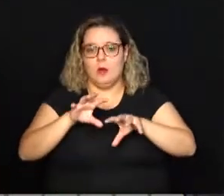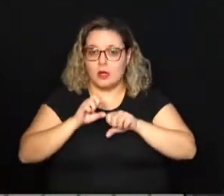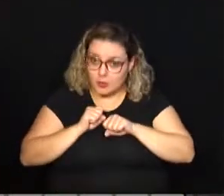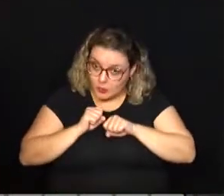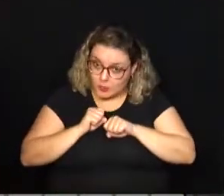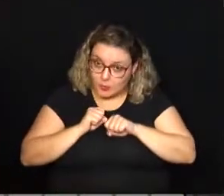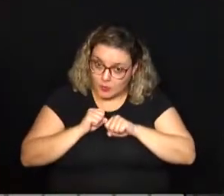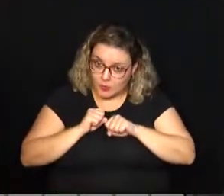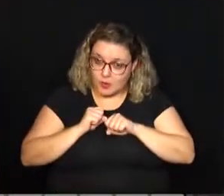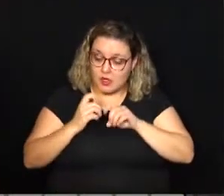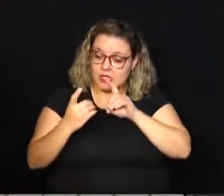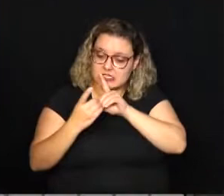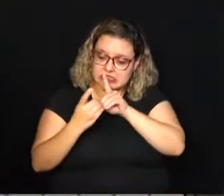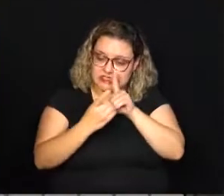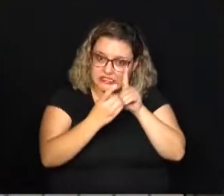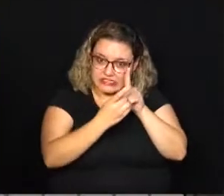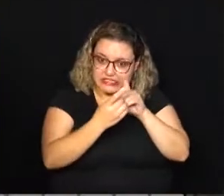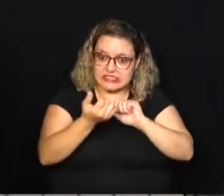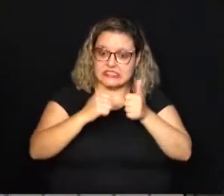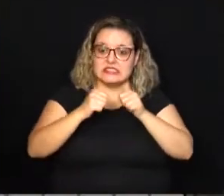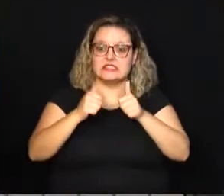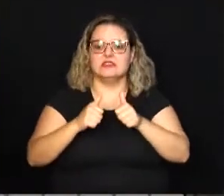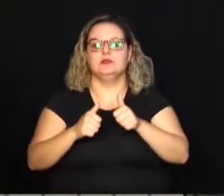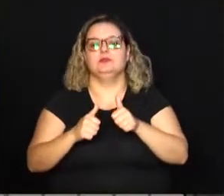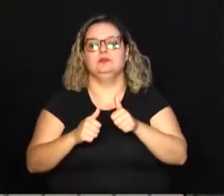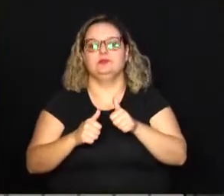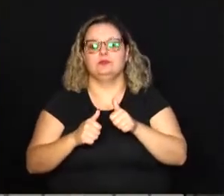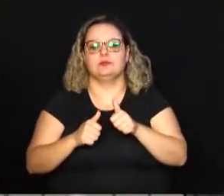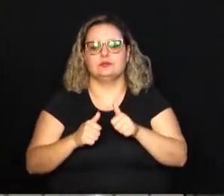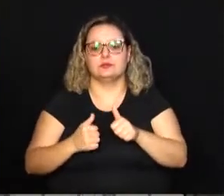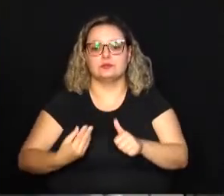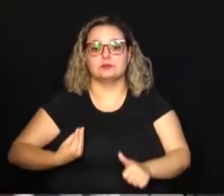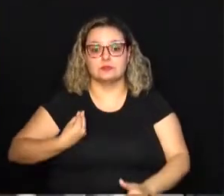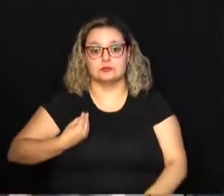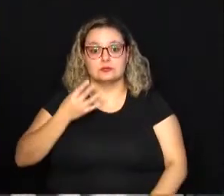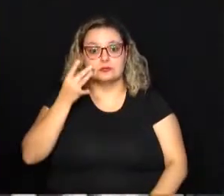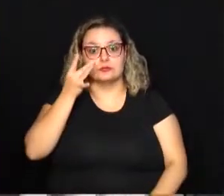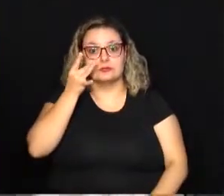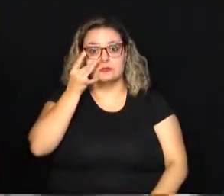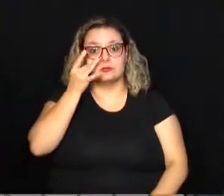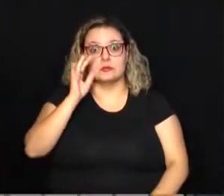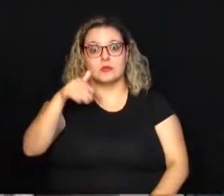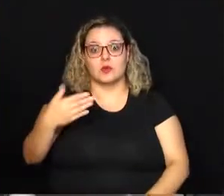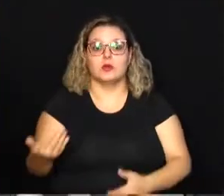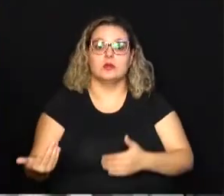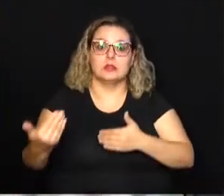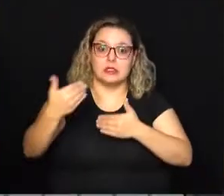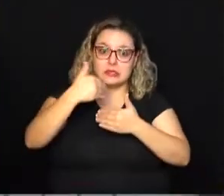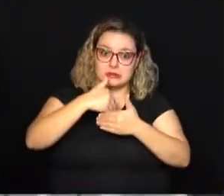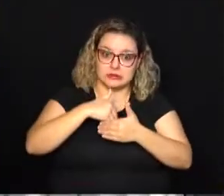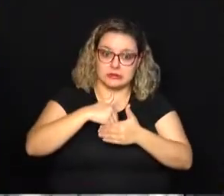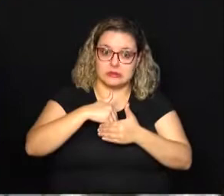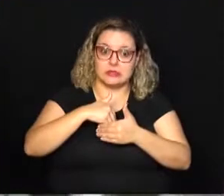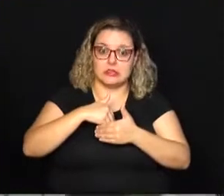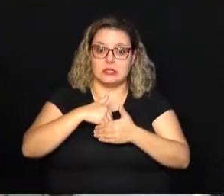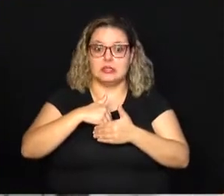da avaliação em tempo real, né? Quando da entrada, quando da saída dos